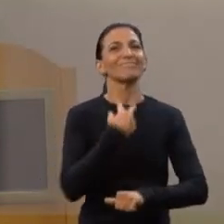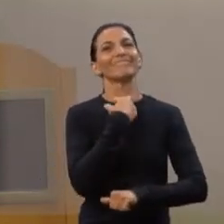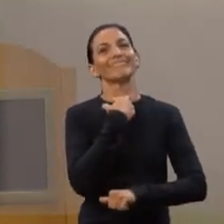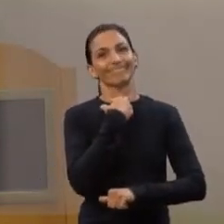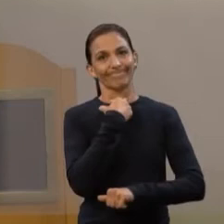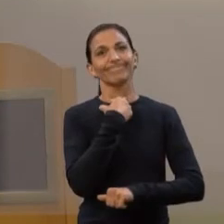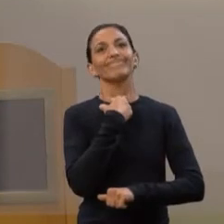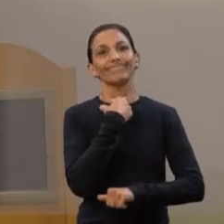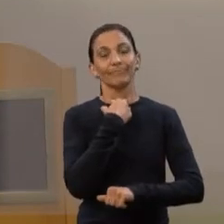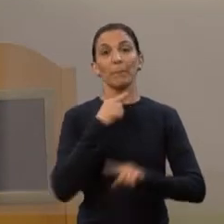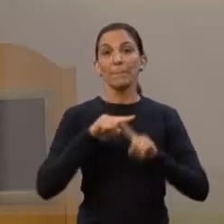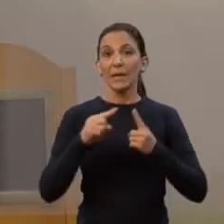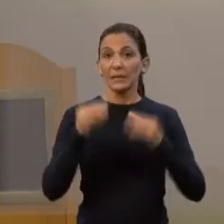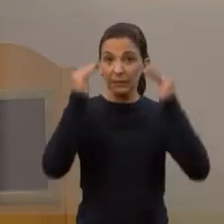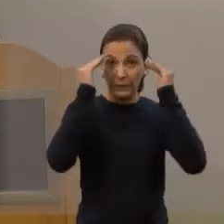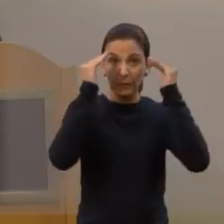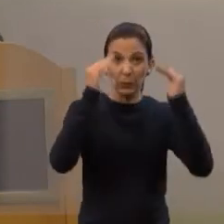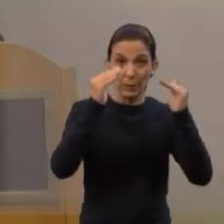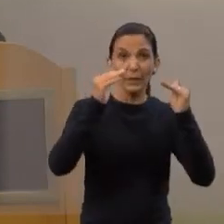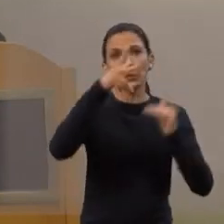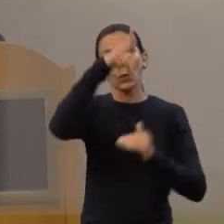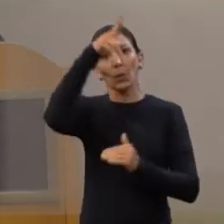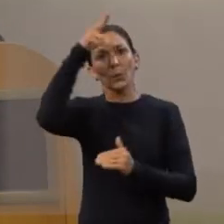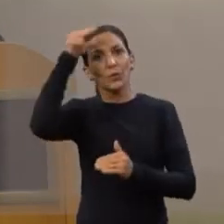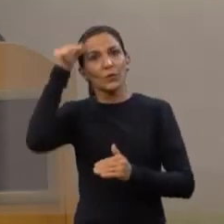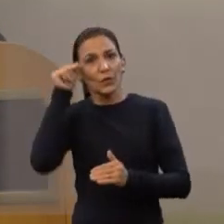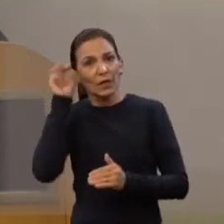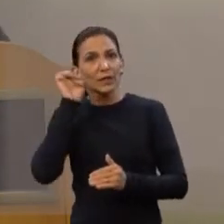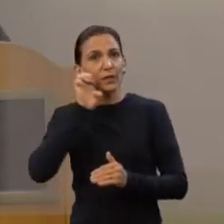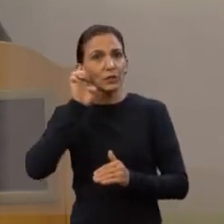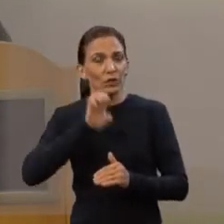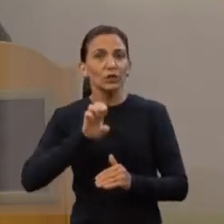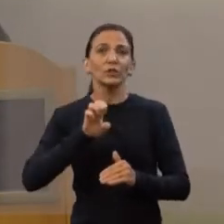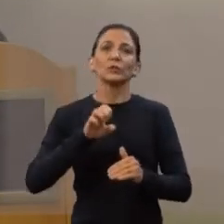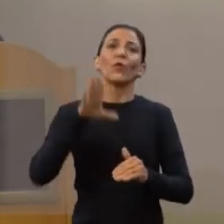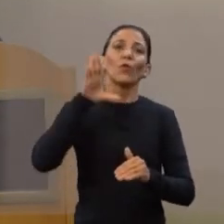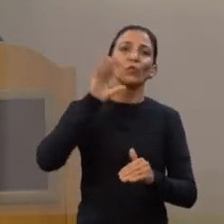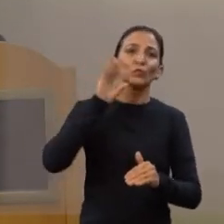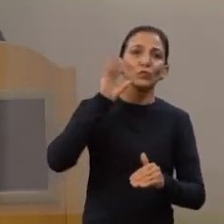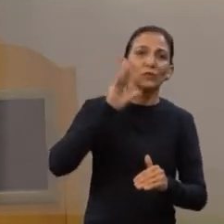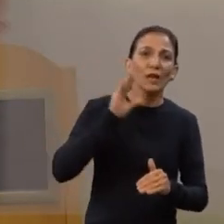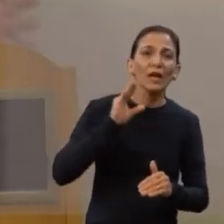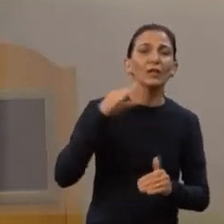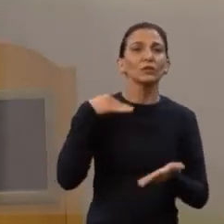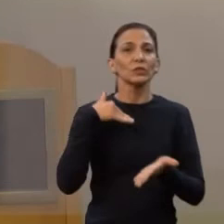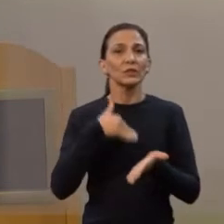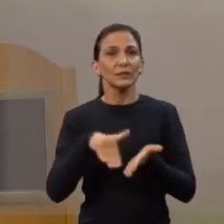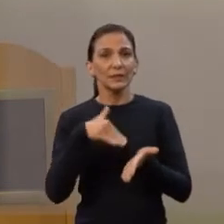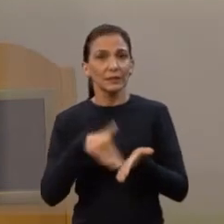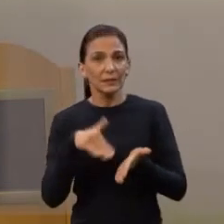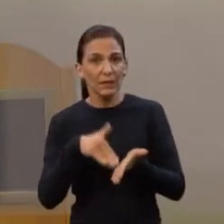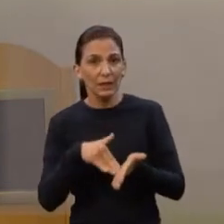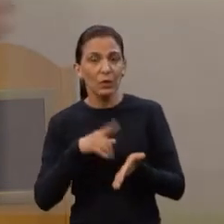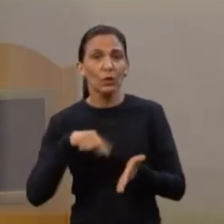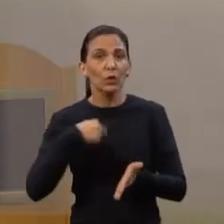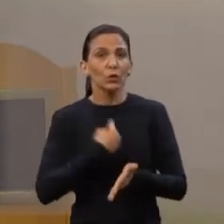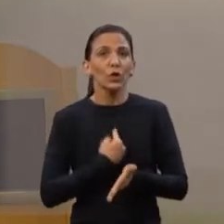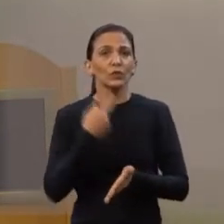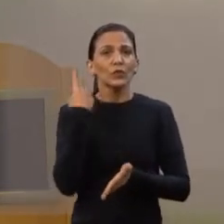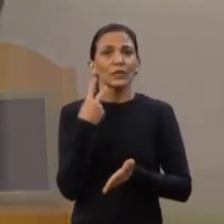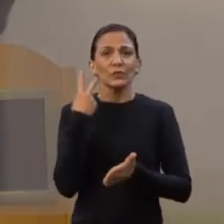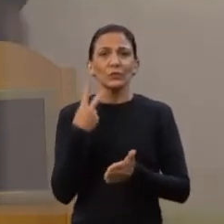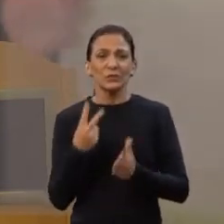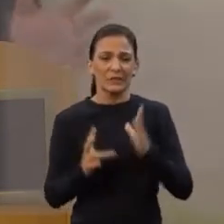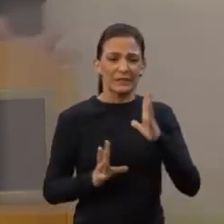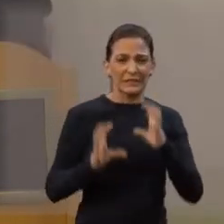respeito ao prefeito respeita os servidores aos secretários envolvidos porque não é hora de nós aqui como mediadora frontal